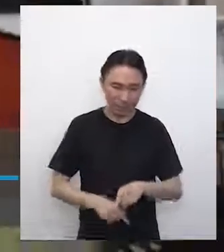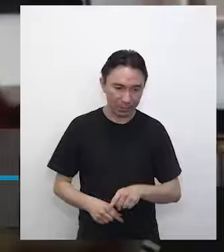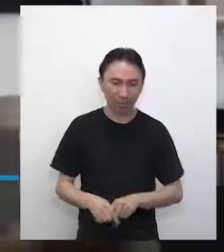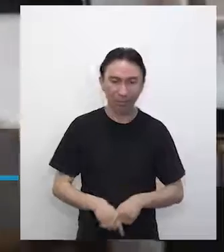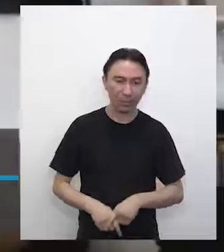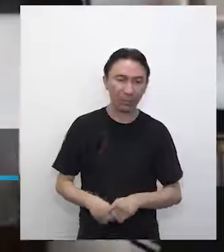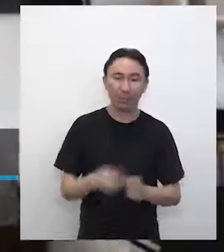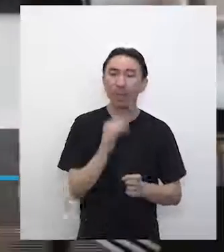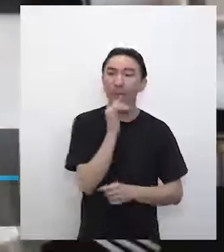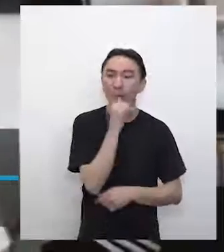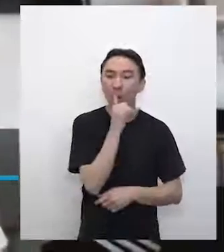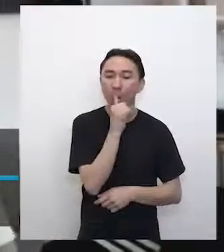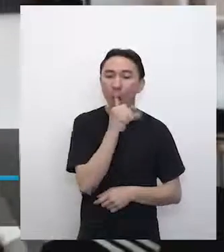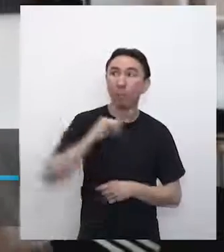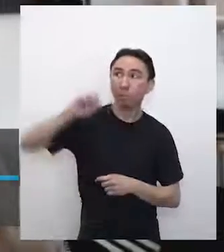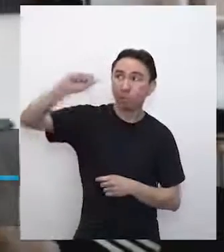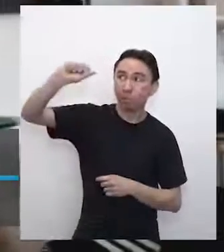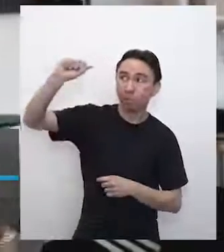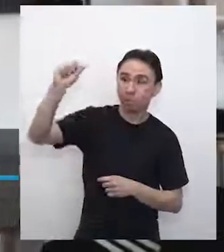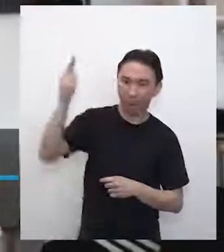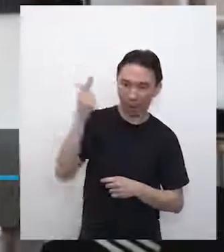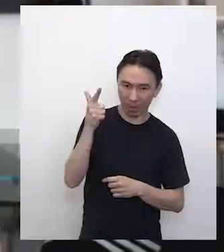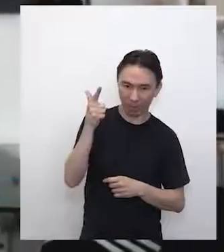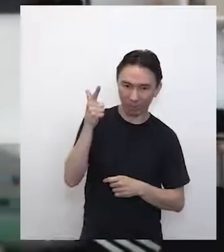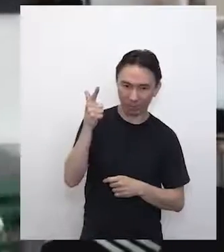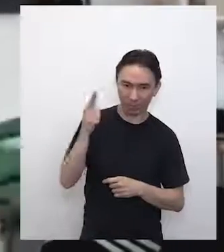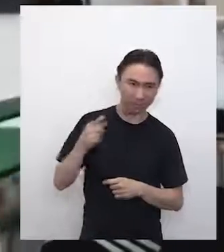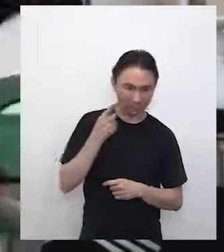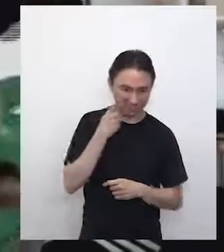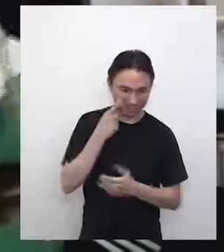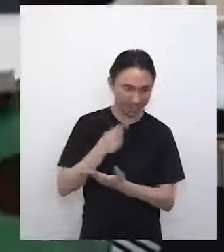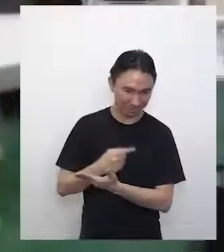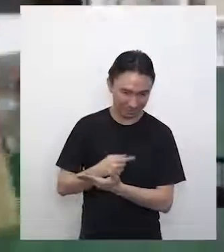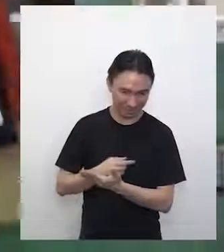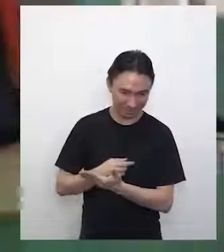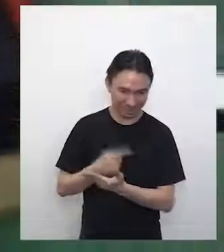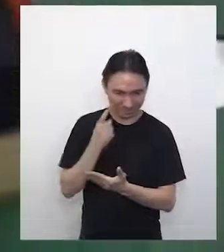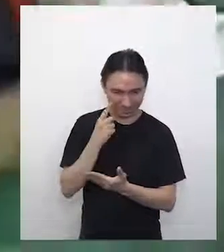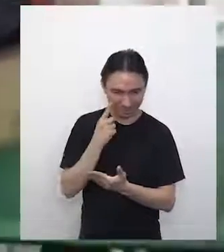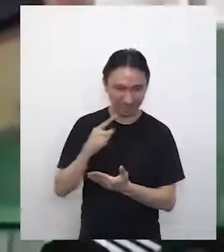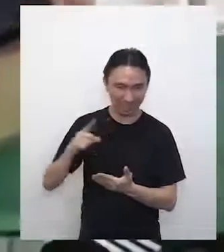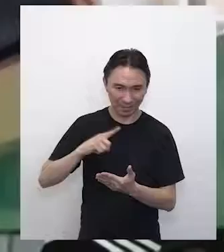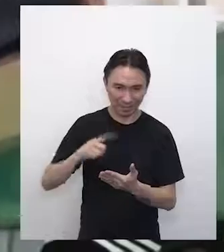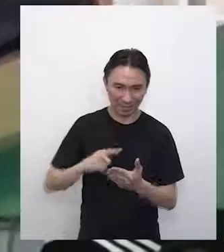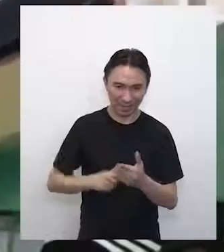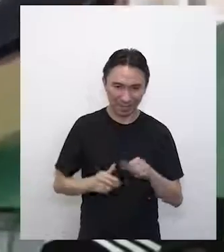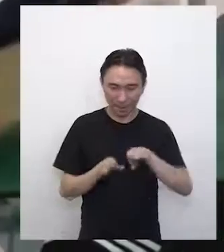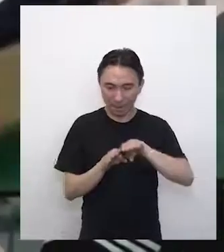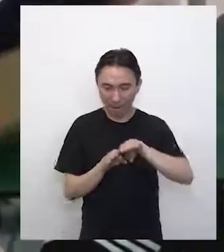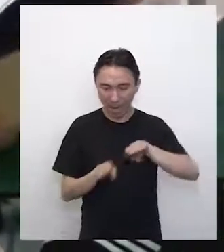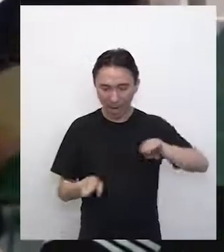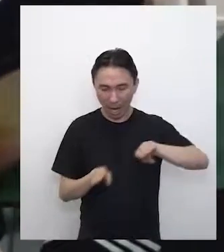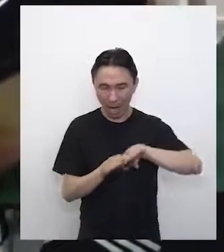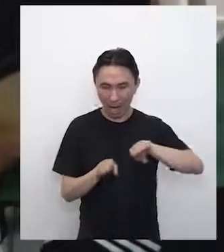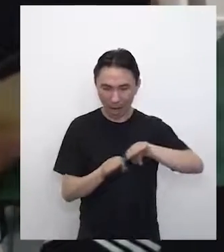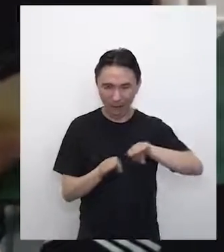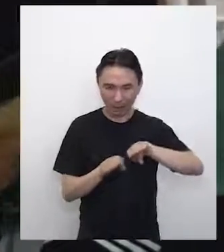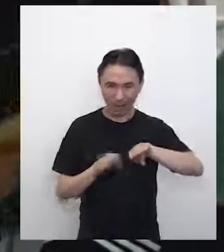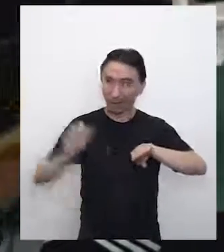coisa fantástica aqui, uma maquetinha. Nessa maquete, eu tenho a placa solar. Então, essa aqui é a